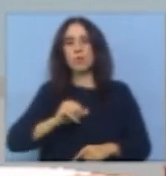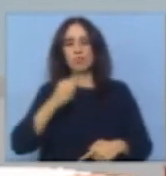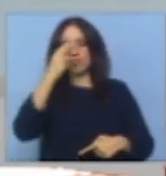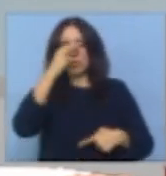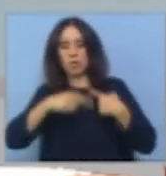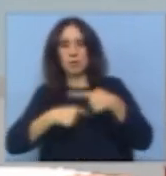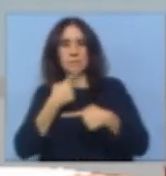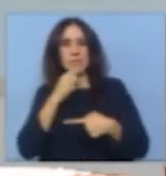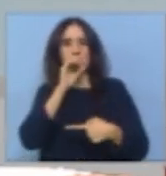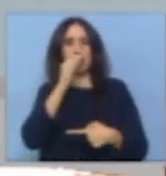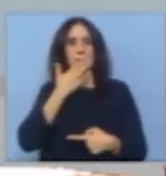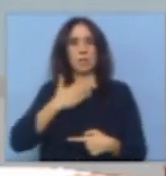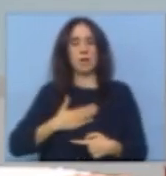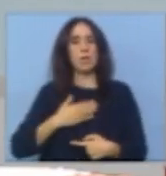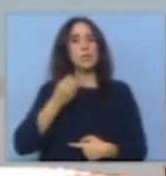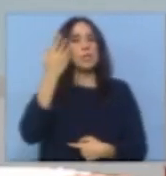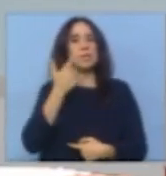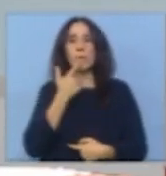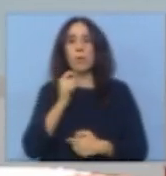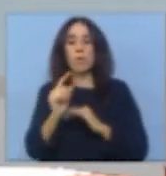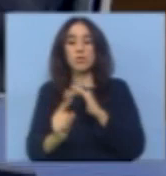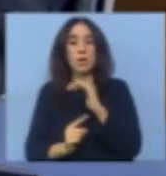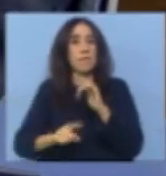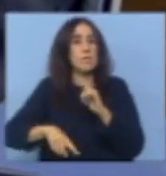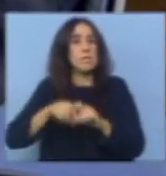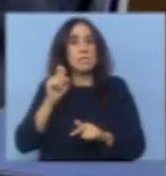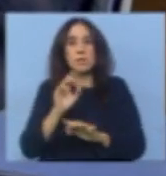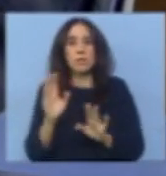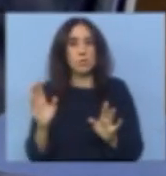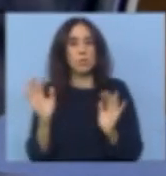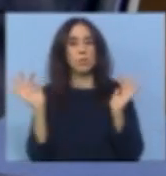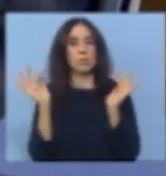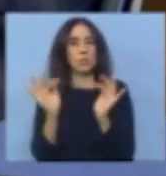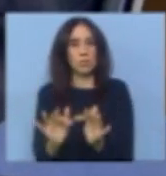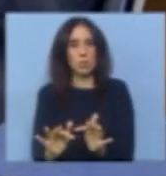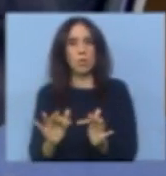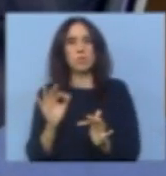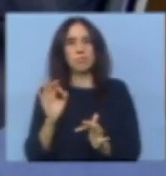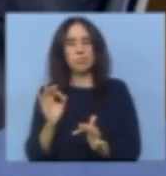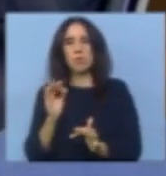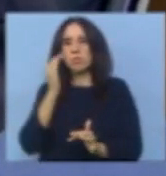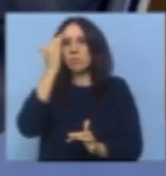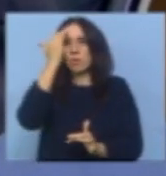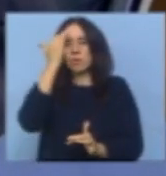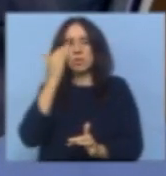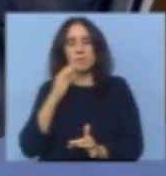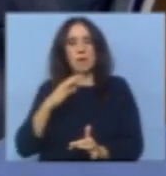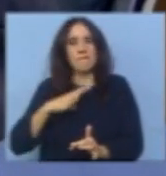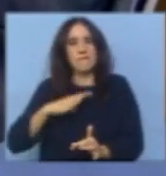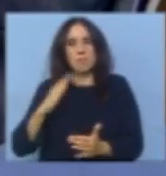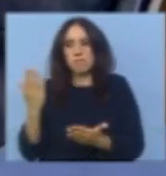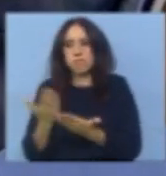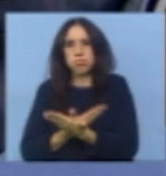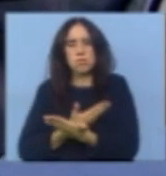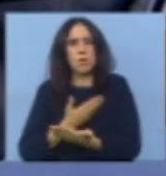não podemos esquecer, era o exílio, tinha sido a grande machadada da consciência do povo ser de Deus, como